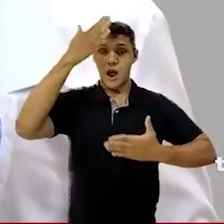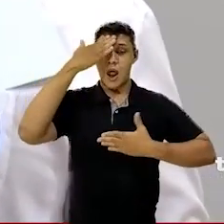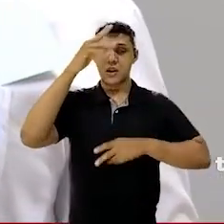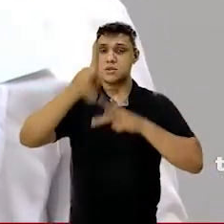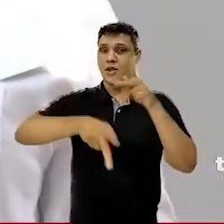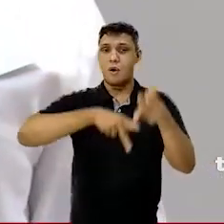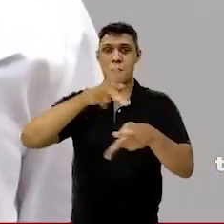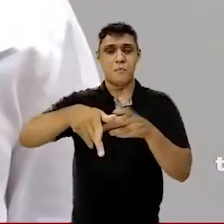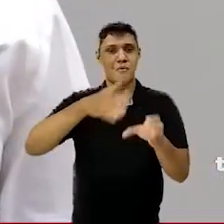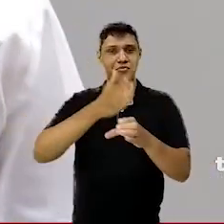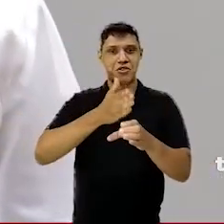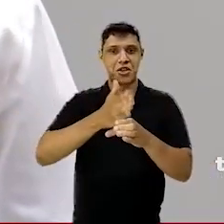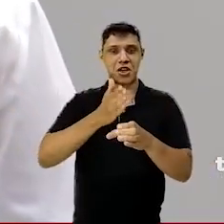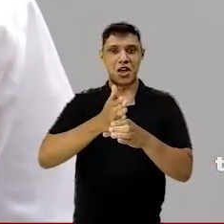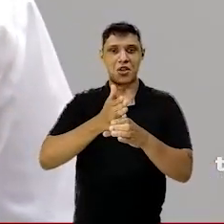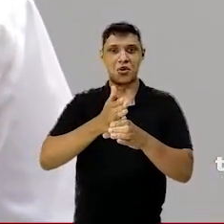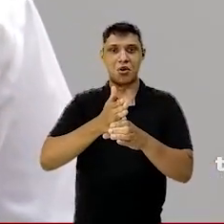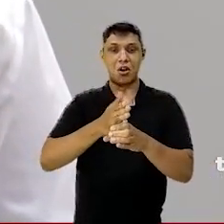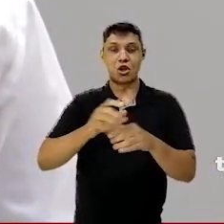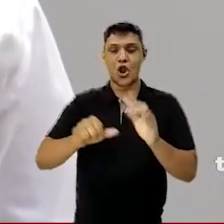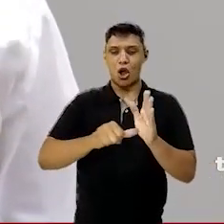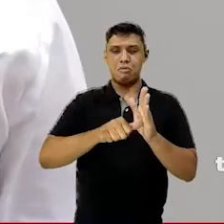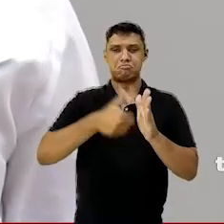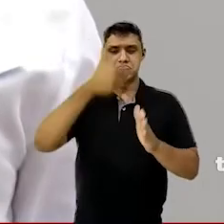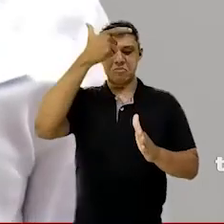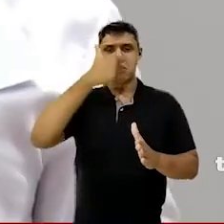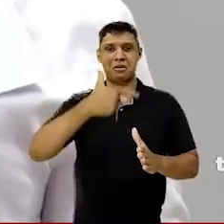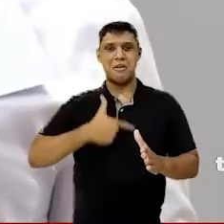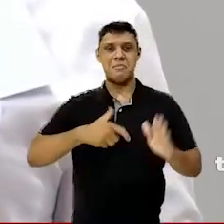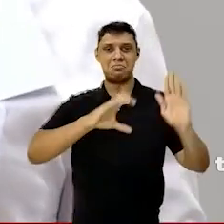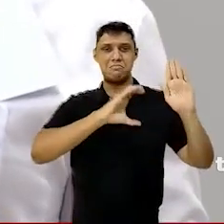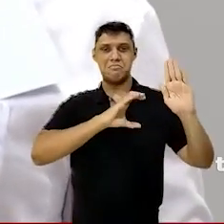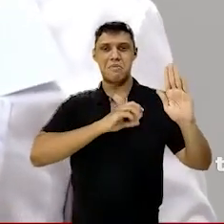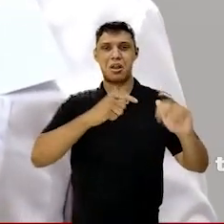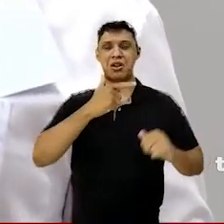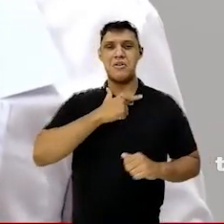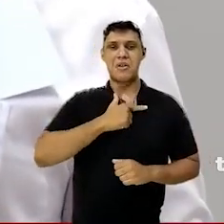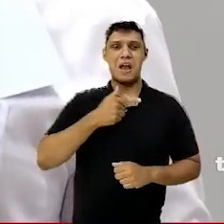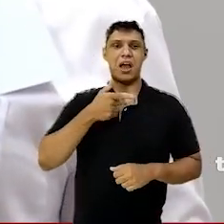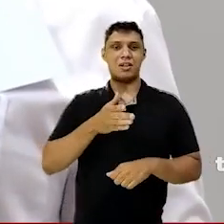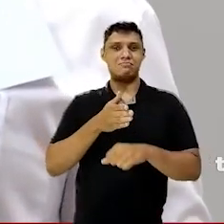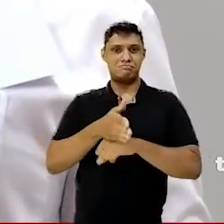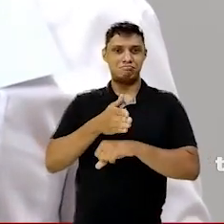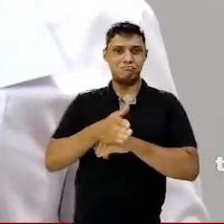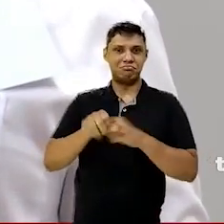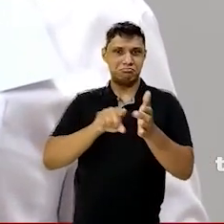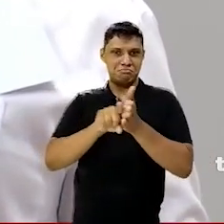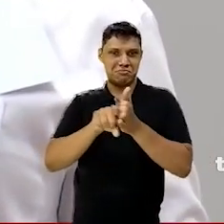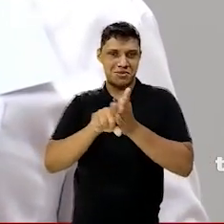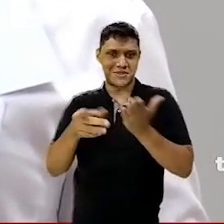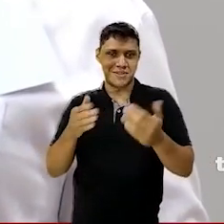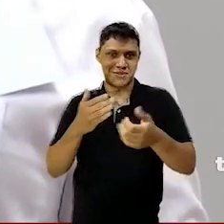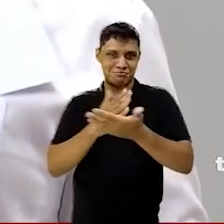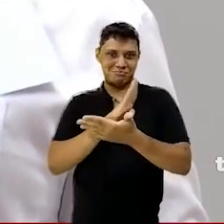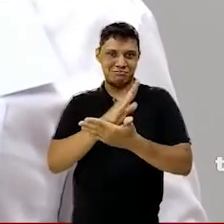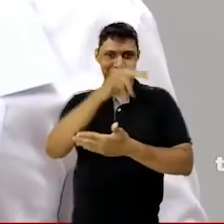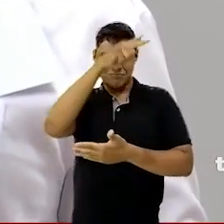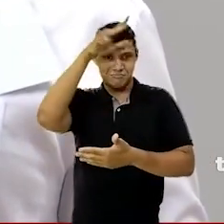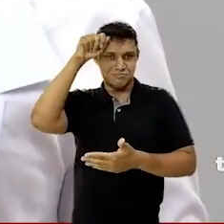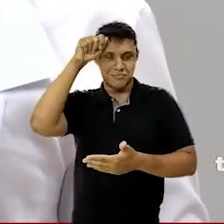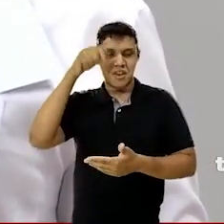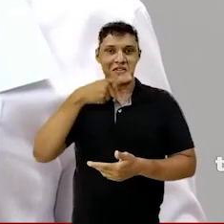me coloca hoje em primeiro lugar nas pesquisas de opinião pública, dizer que isso para mim é uma grande